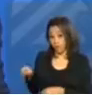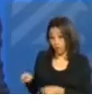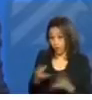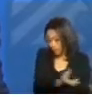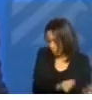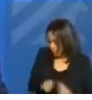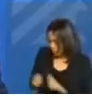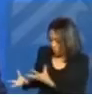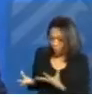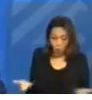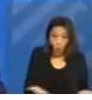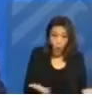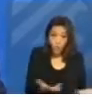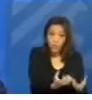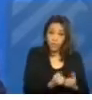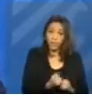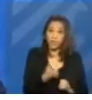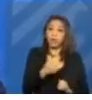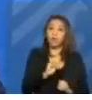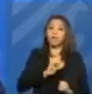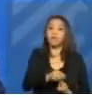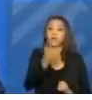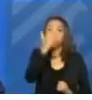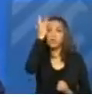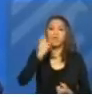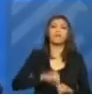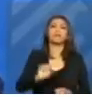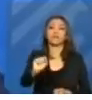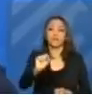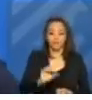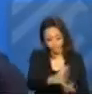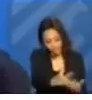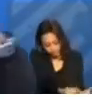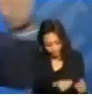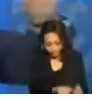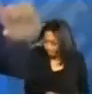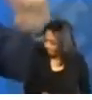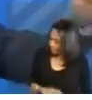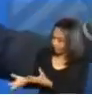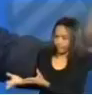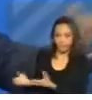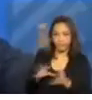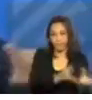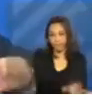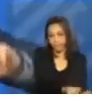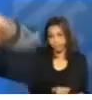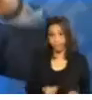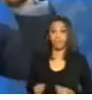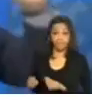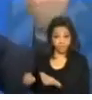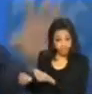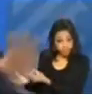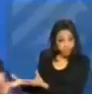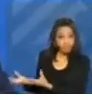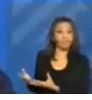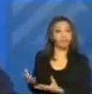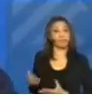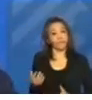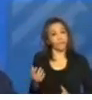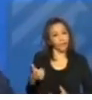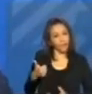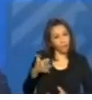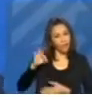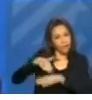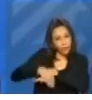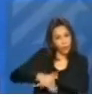exemplo, hoje 10 milhões de pessoas. O que que a gente vai fazer? Mandaremos, e aí a gente ainda tem que acordar, 10 horas da noite.